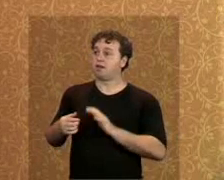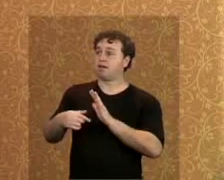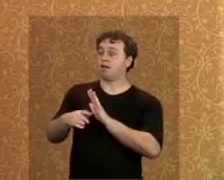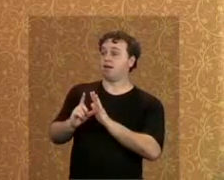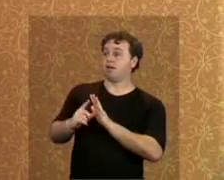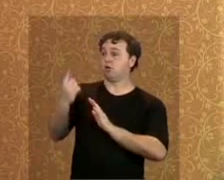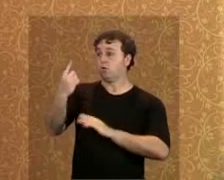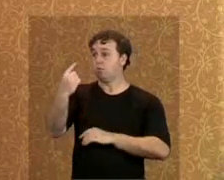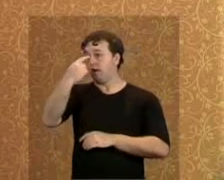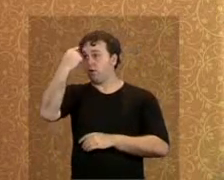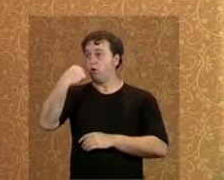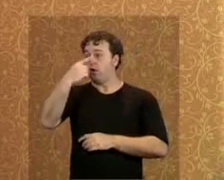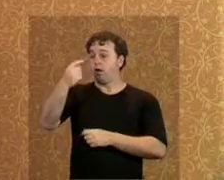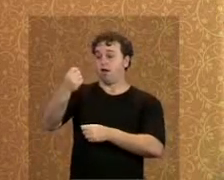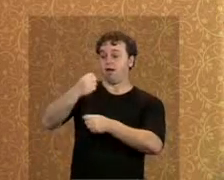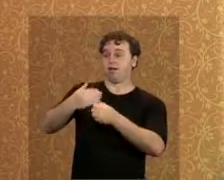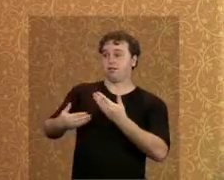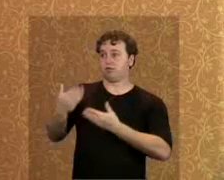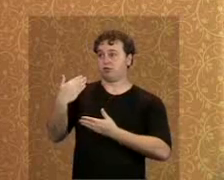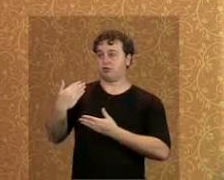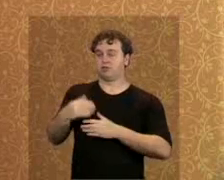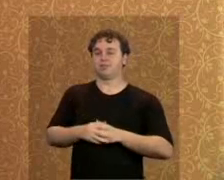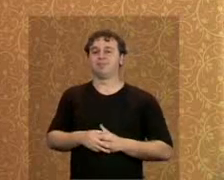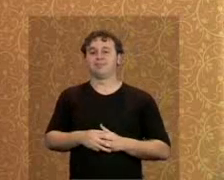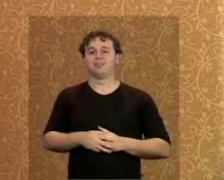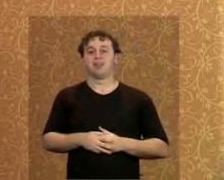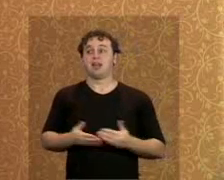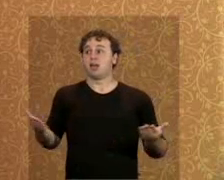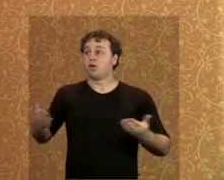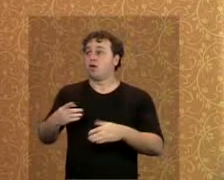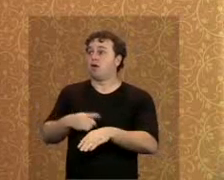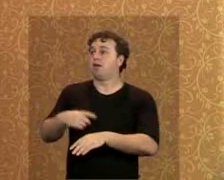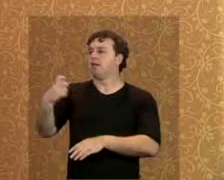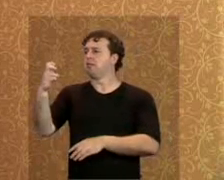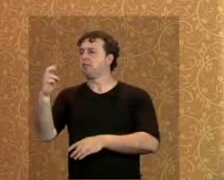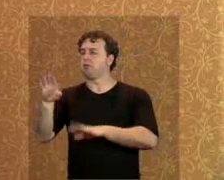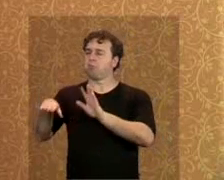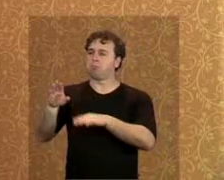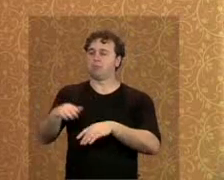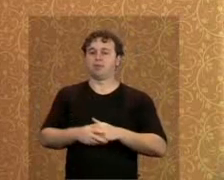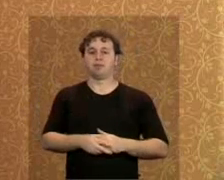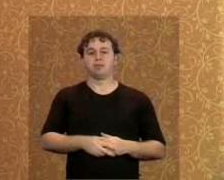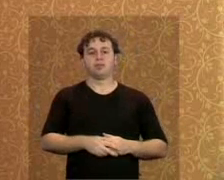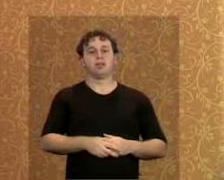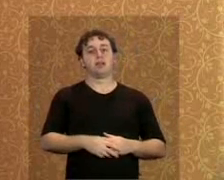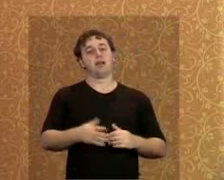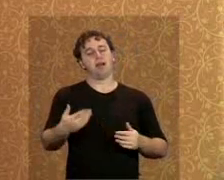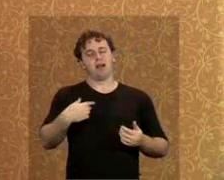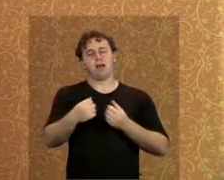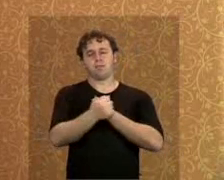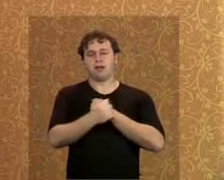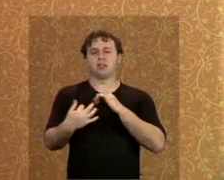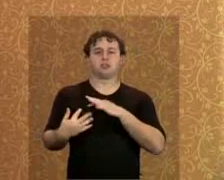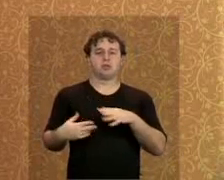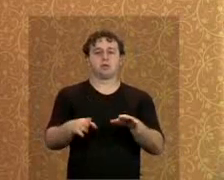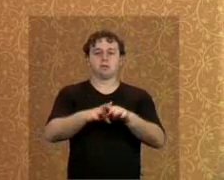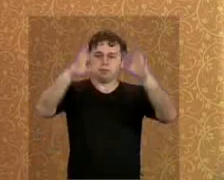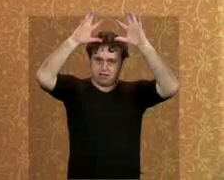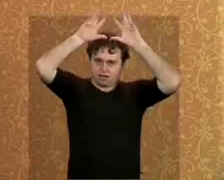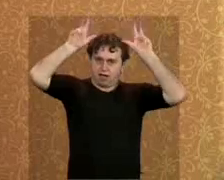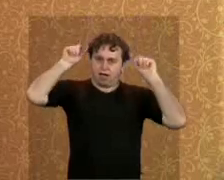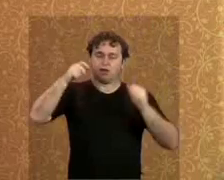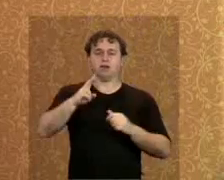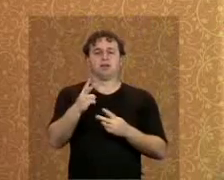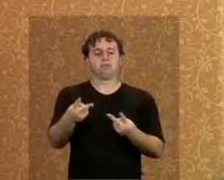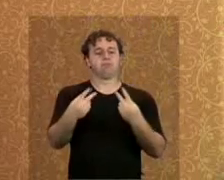de Brasília, né? Isso. Olha, eu fico muito feliz. Um abraço a todo o pessoal do Amazonas também, que dá o prestígio de